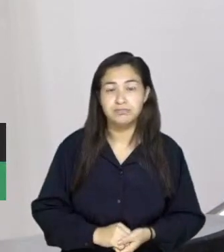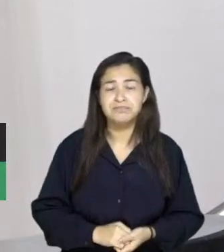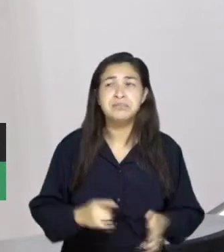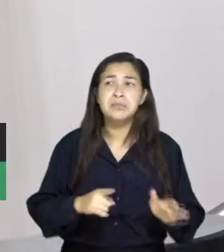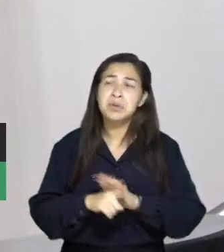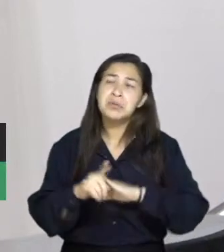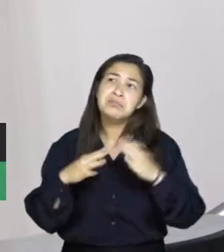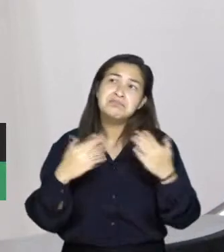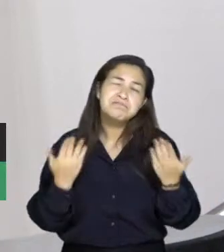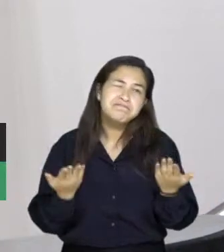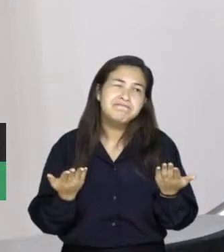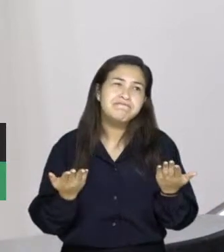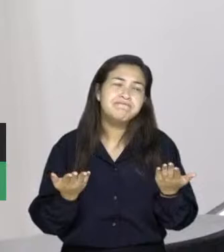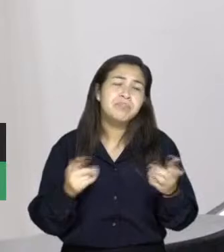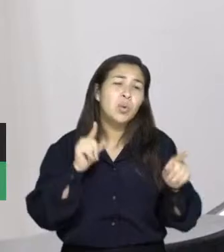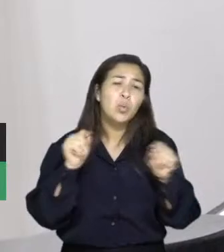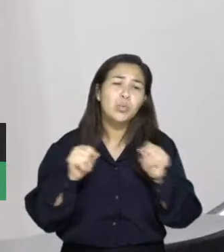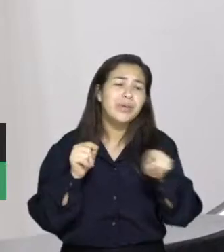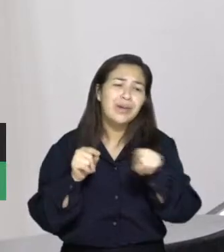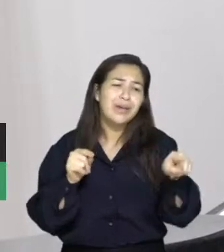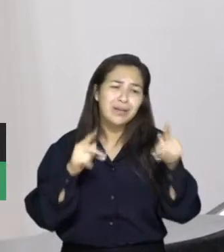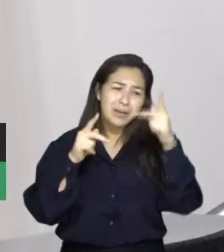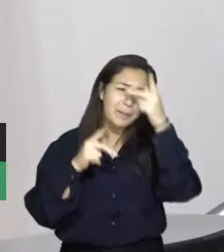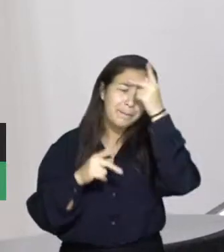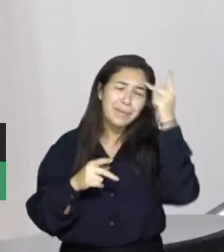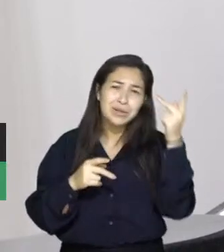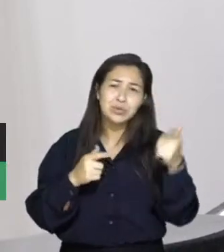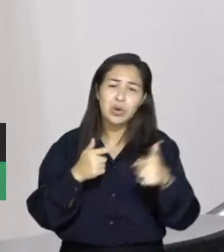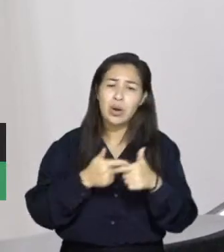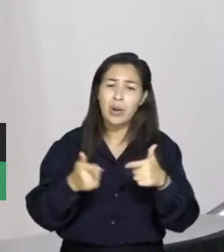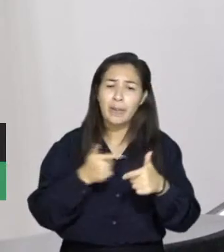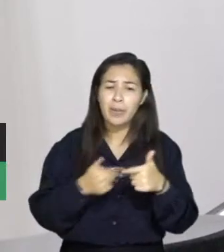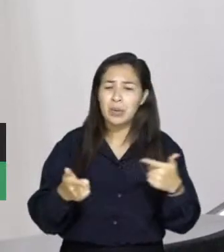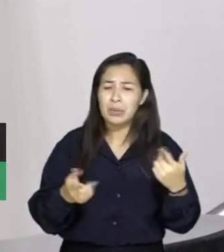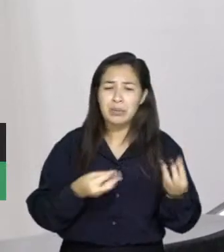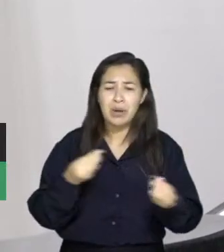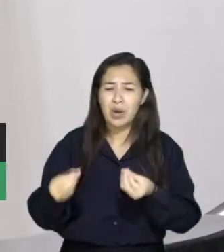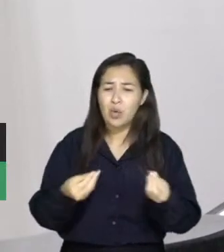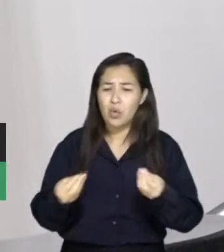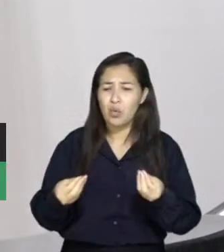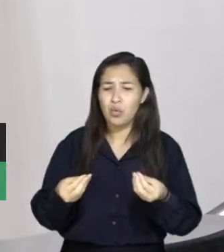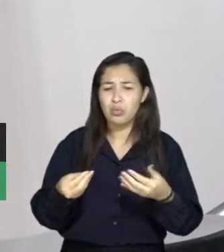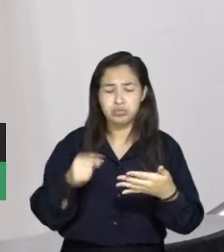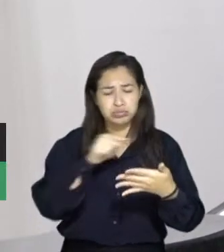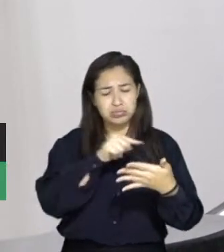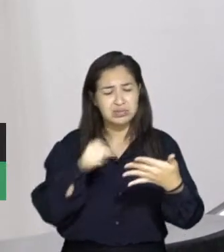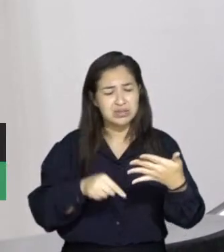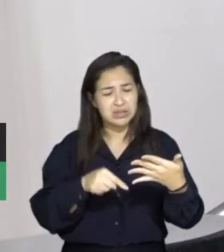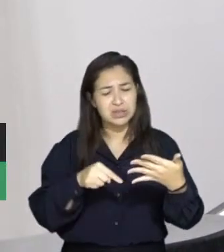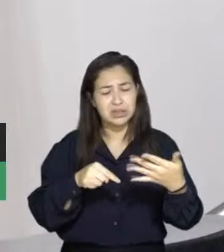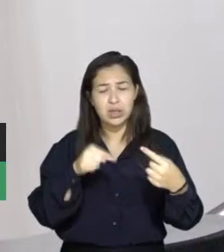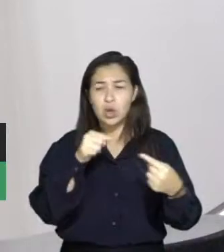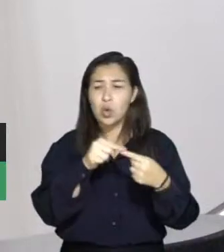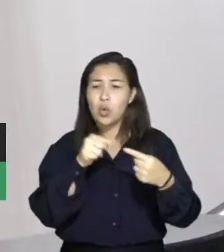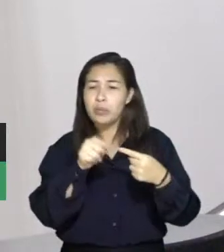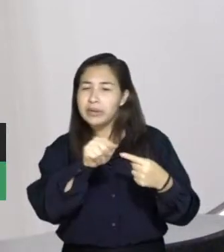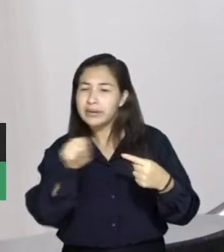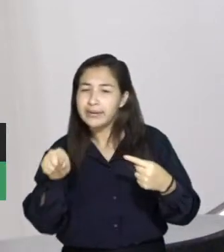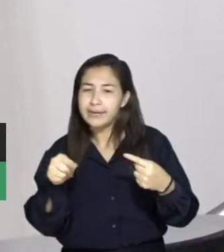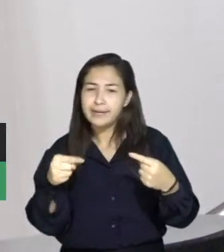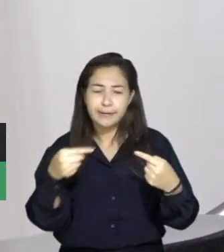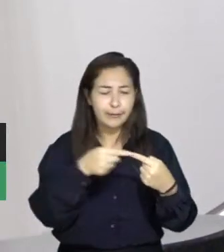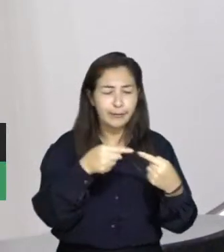deputada, o que é um atingido? Quais são os critérios e parâmetros para as medidas de indenização e de